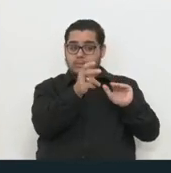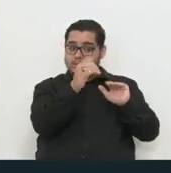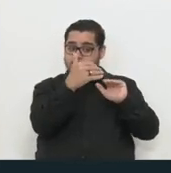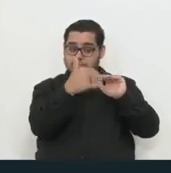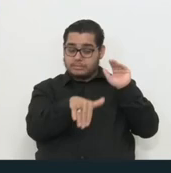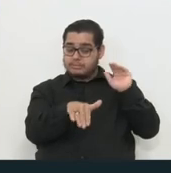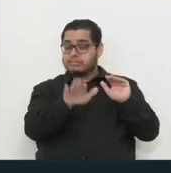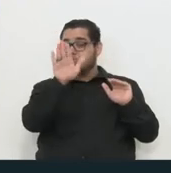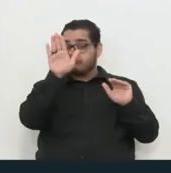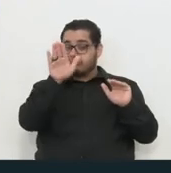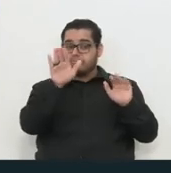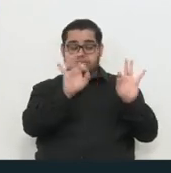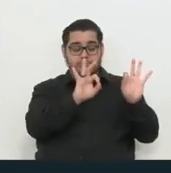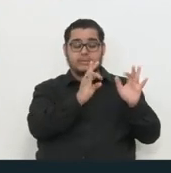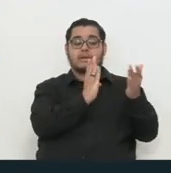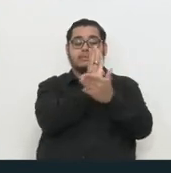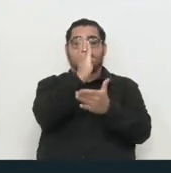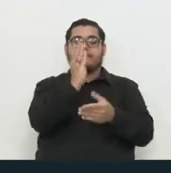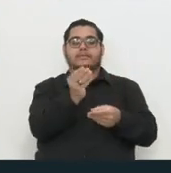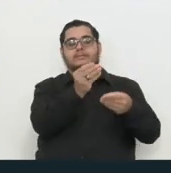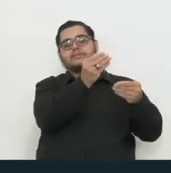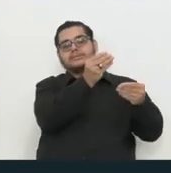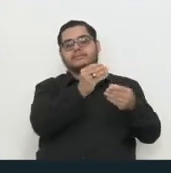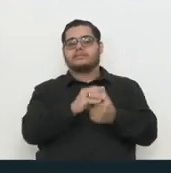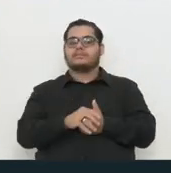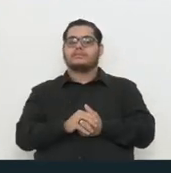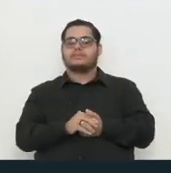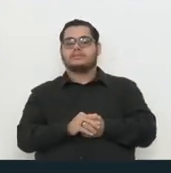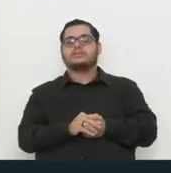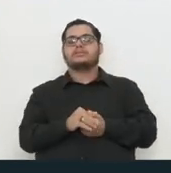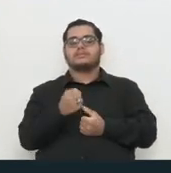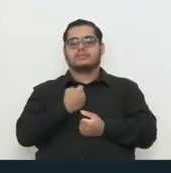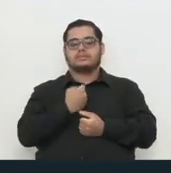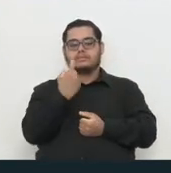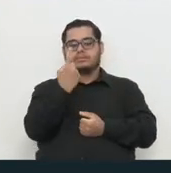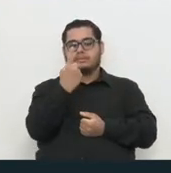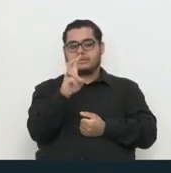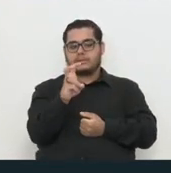aprovado em cães 16